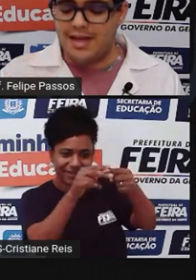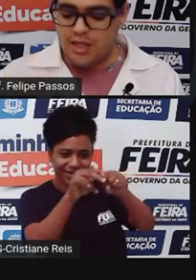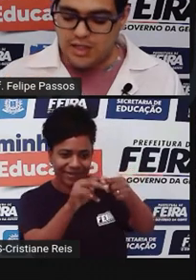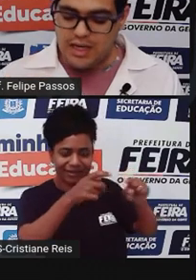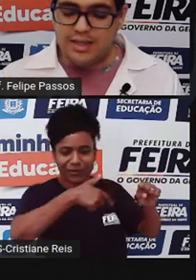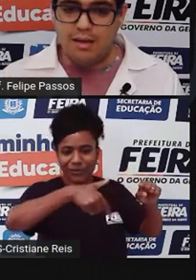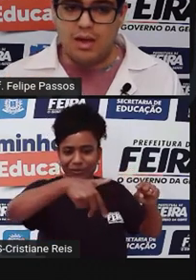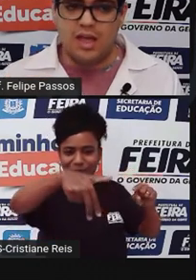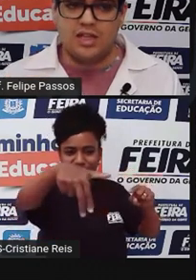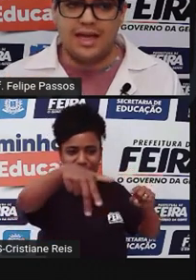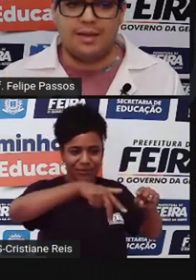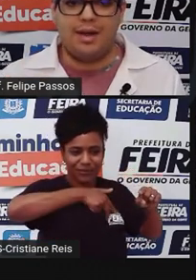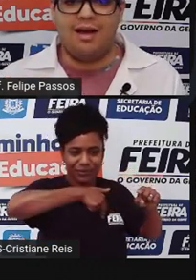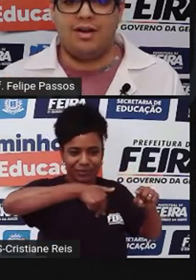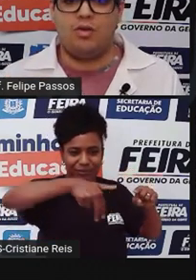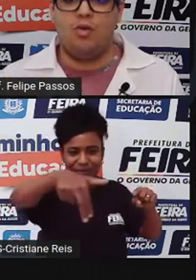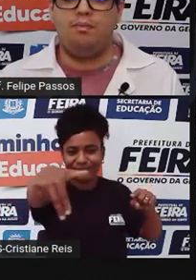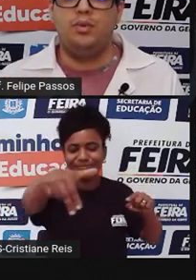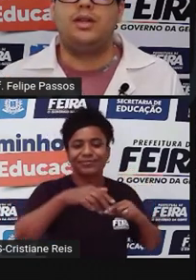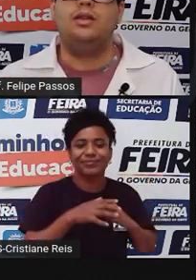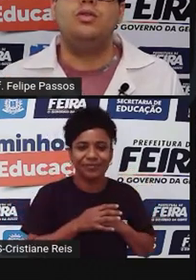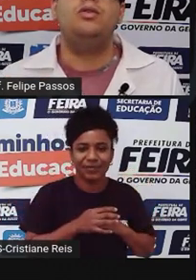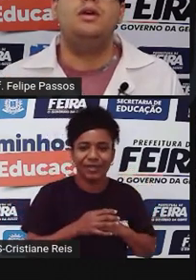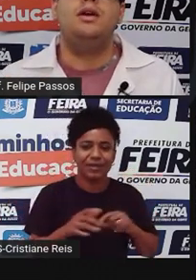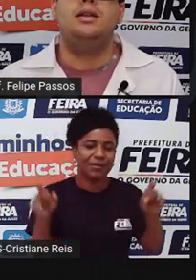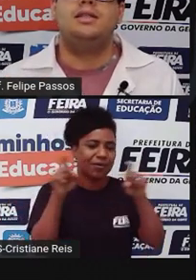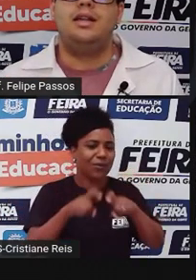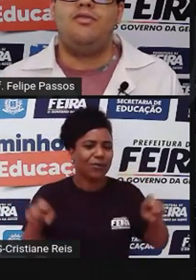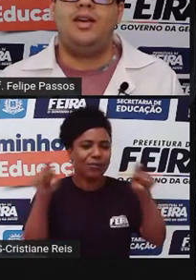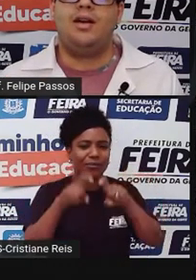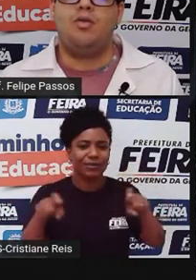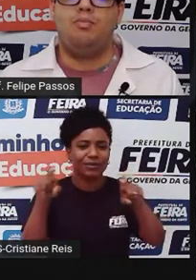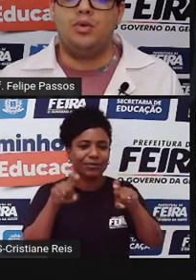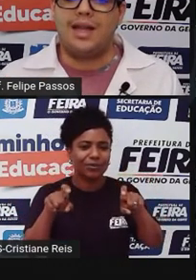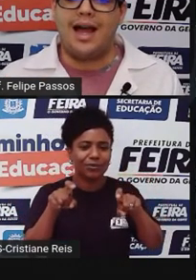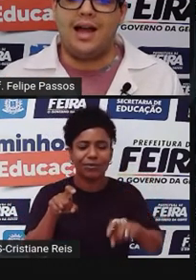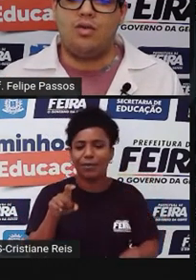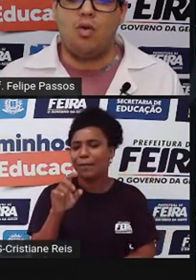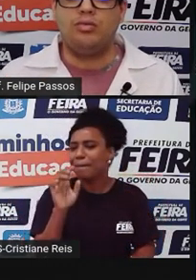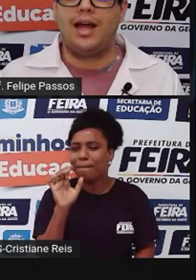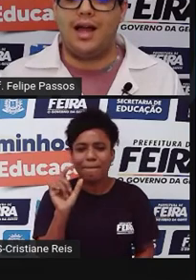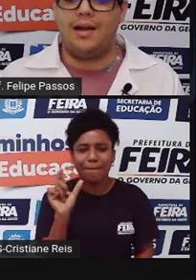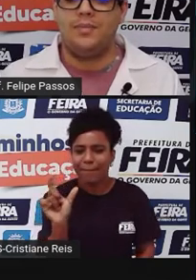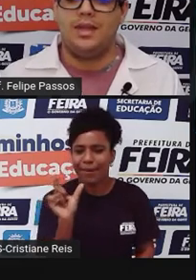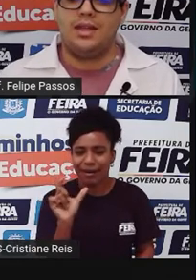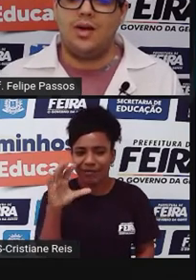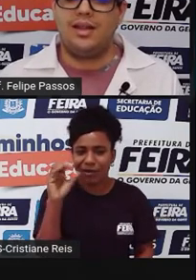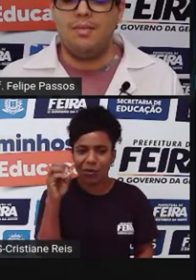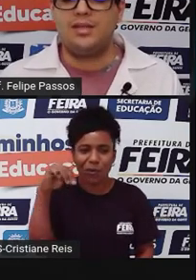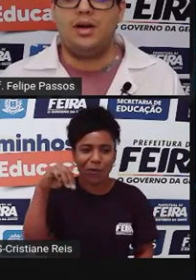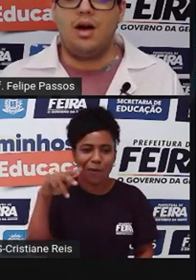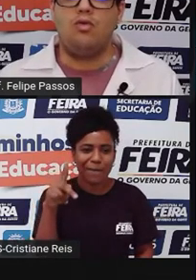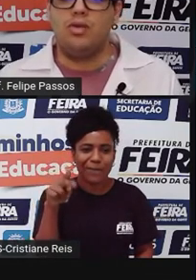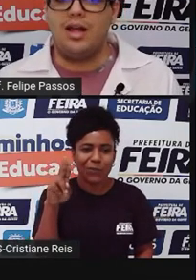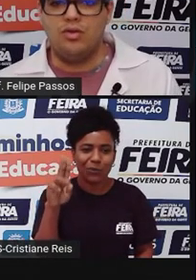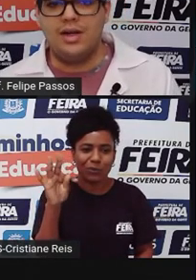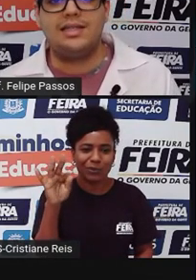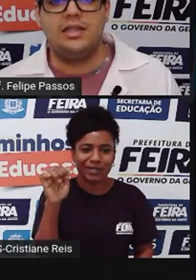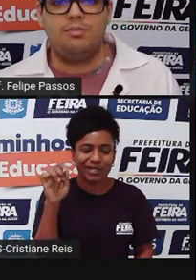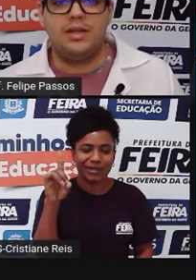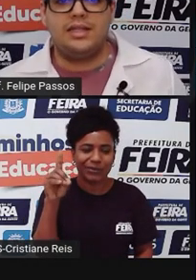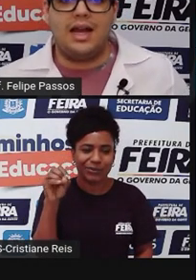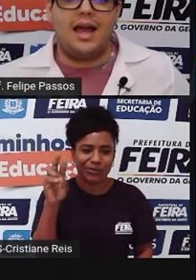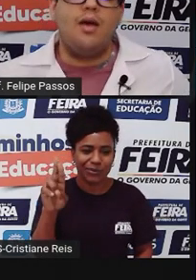mas a gente tem que ter em mente que essa palavra computador significa computar contar Então até mesmo uma